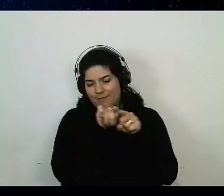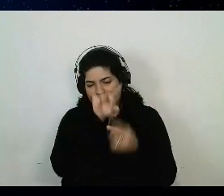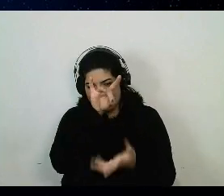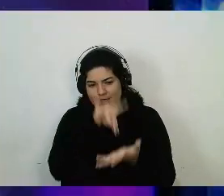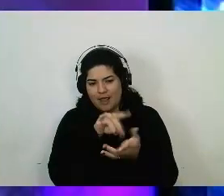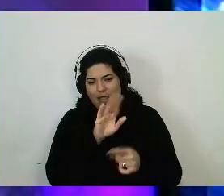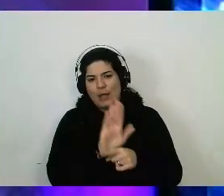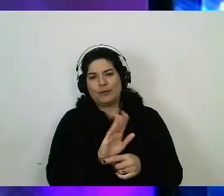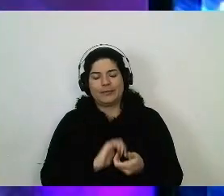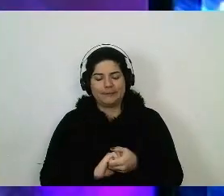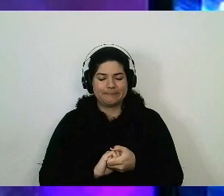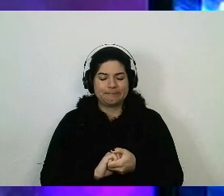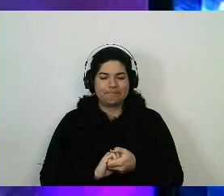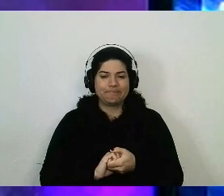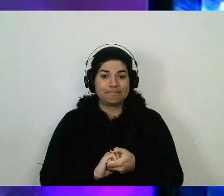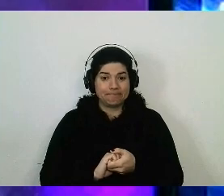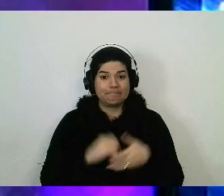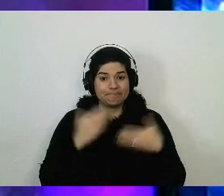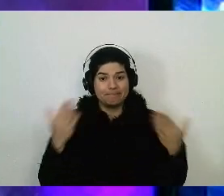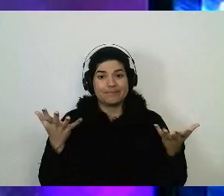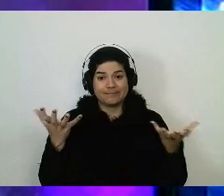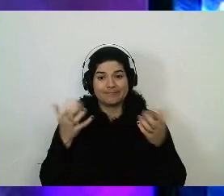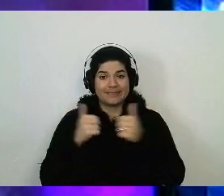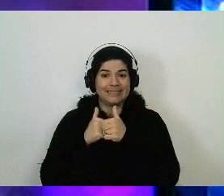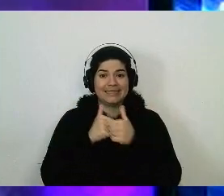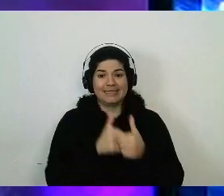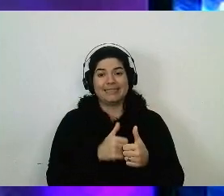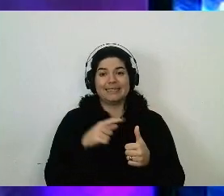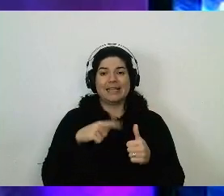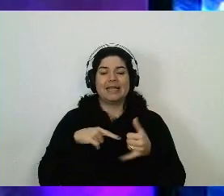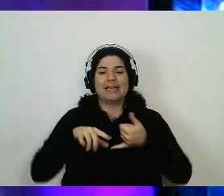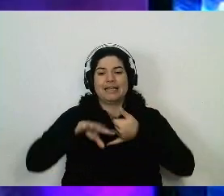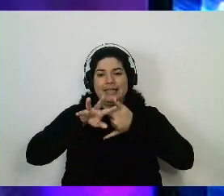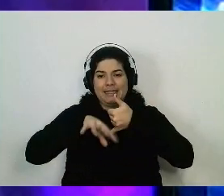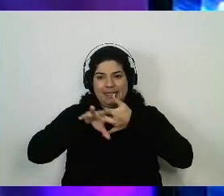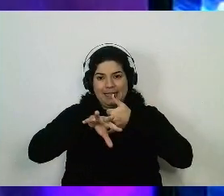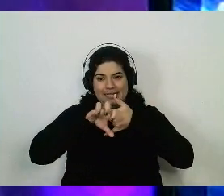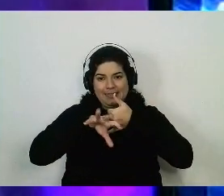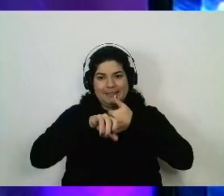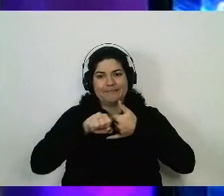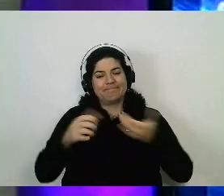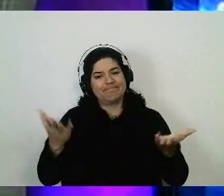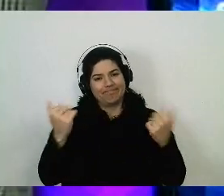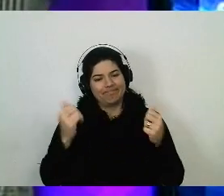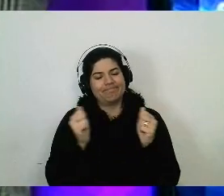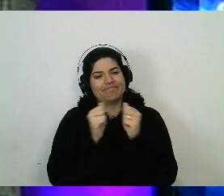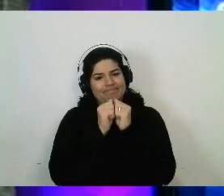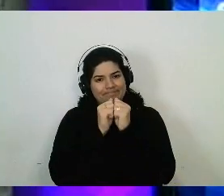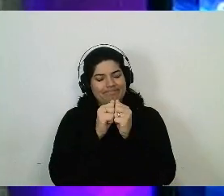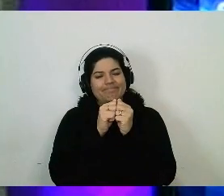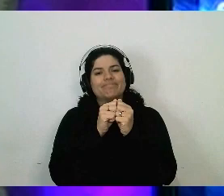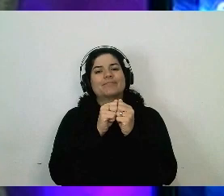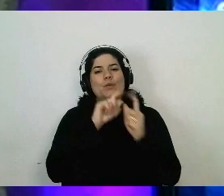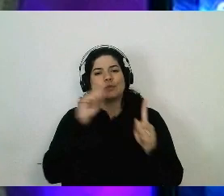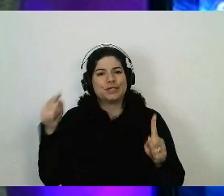tá? Então, é isso. Para quem quiser me seguir, tá aí o meu QR Code. E, galera, bora lá, vamos fazer o propósito valer e o